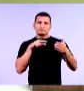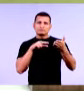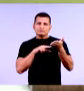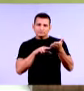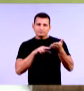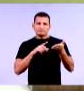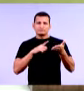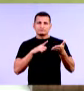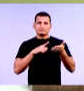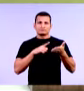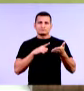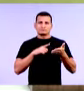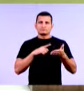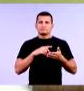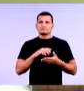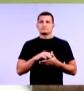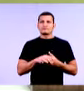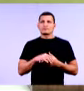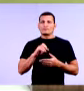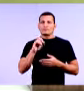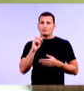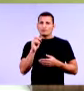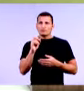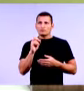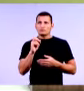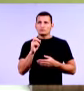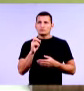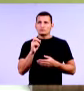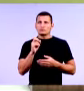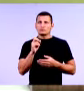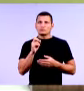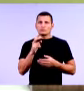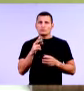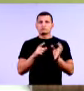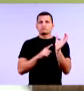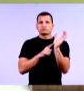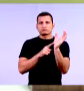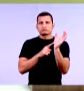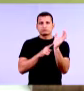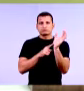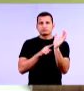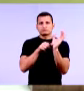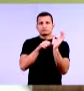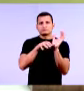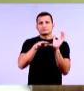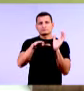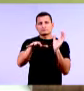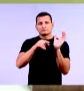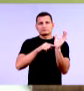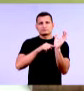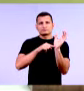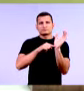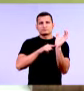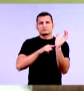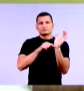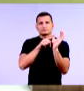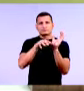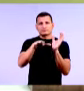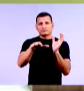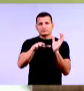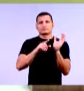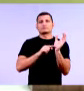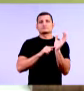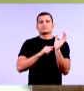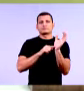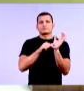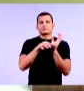mesmo do ar, das ondas eletromagnéticas que estão ao nosso redor, né? Então,